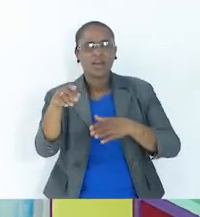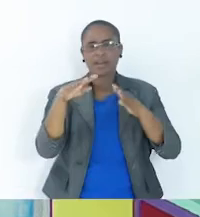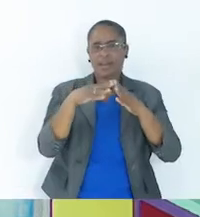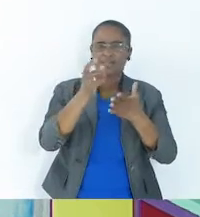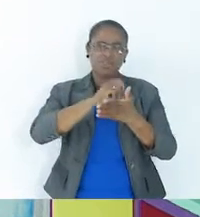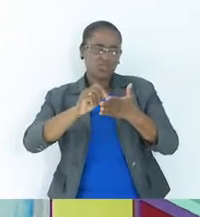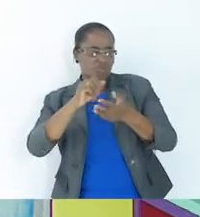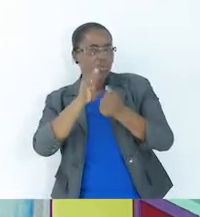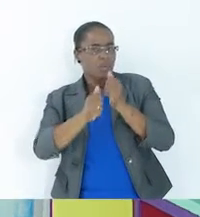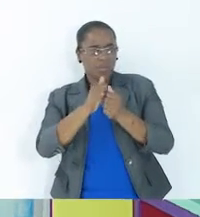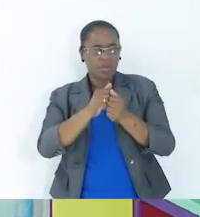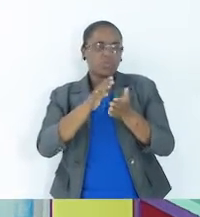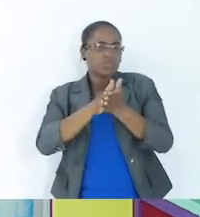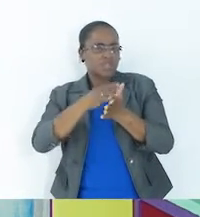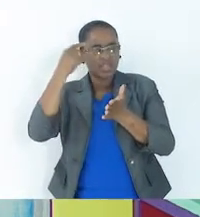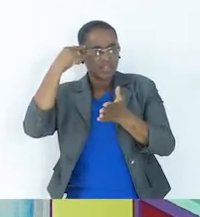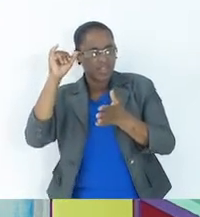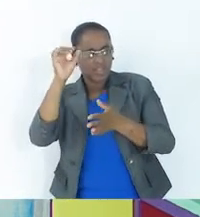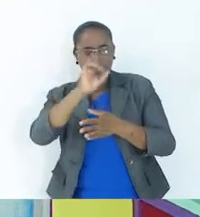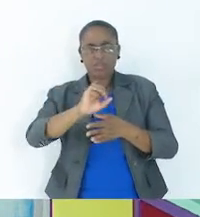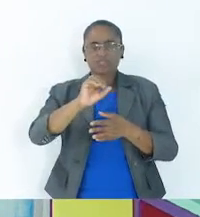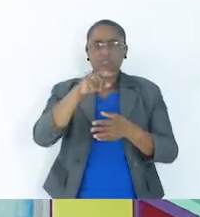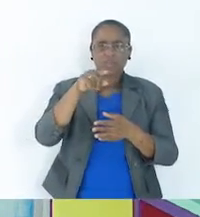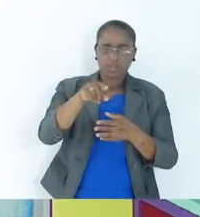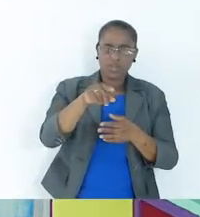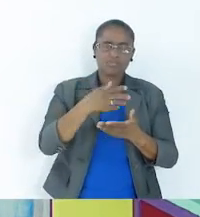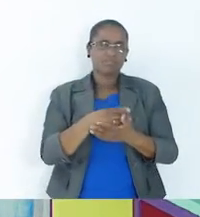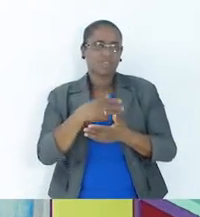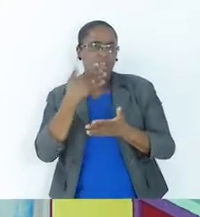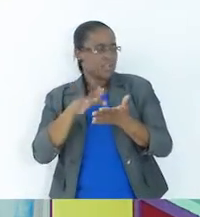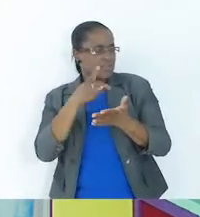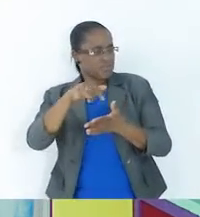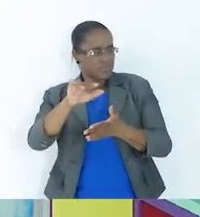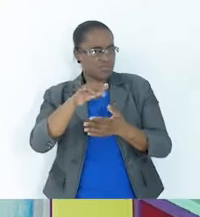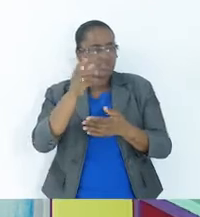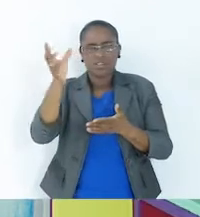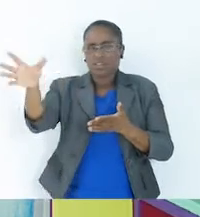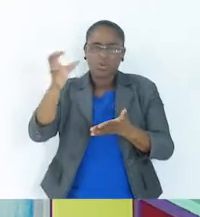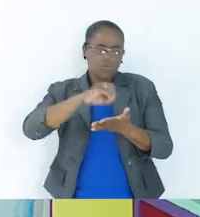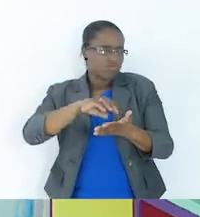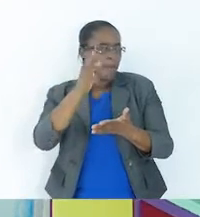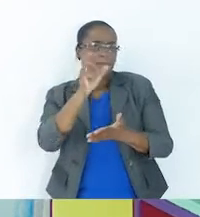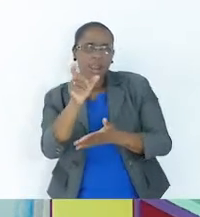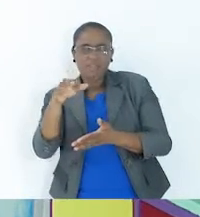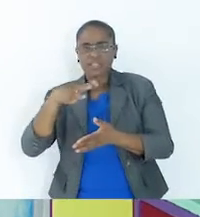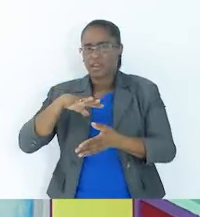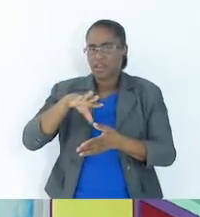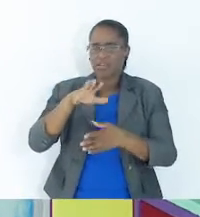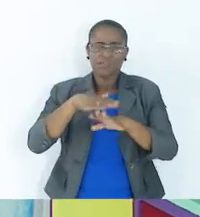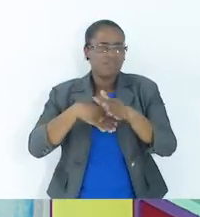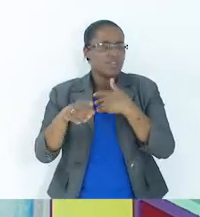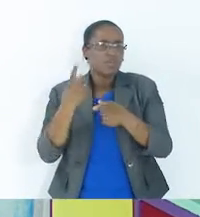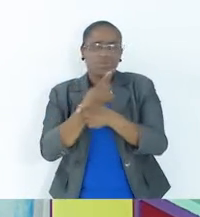assim? Aquilo é teu, é livre. Metes lá as palavras que quiseres, faz aquilo que bem entenderes. Por isso, ao fazer essa